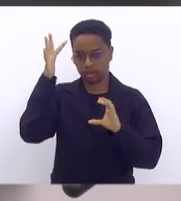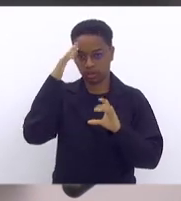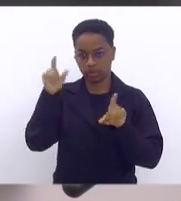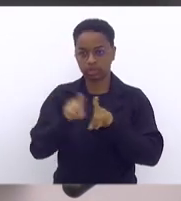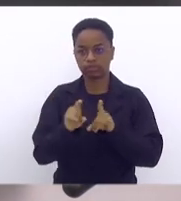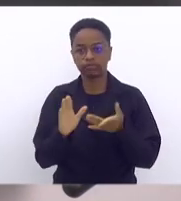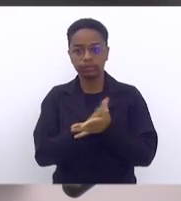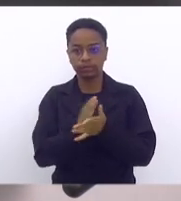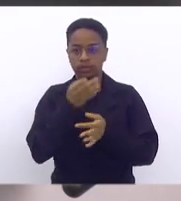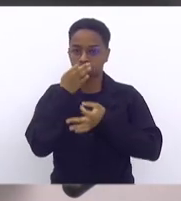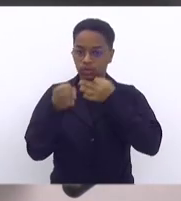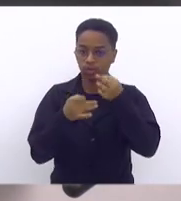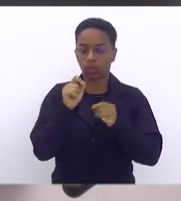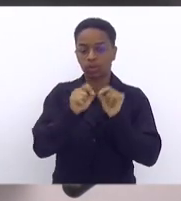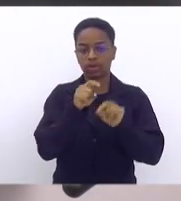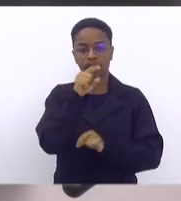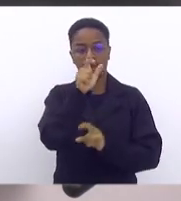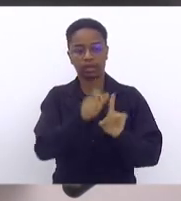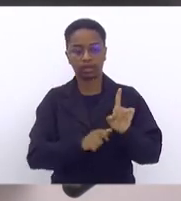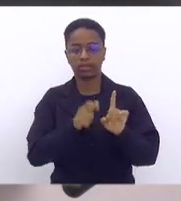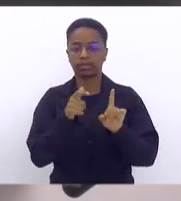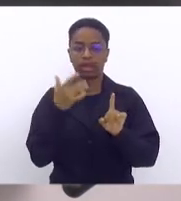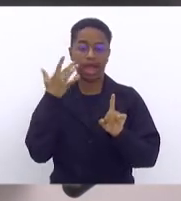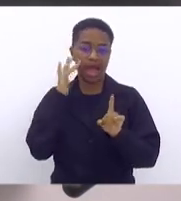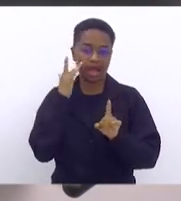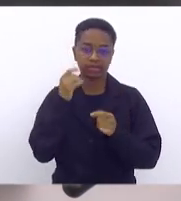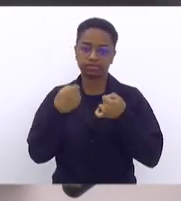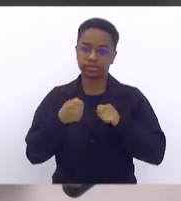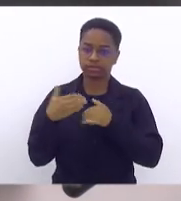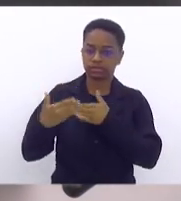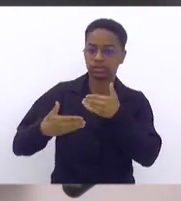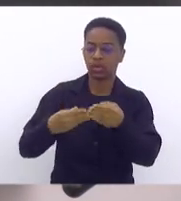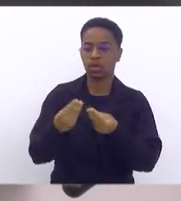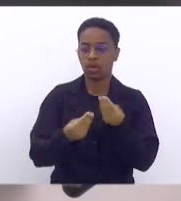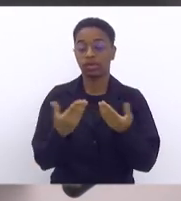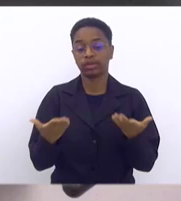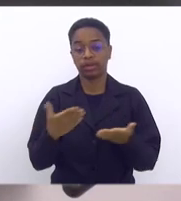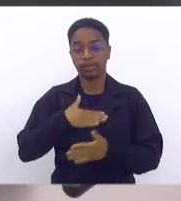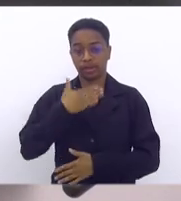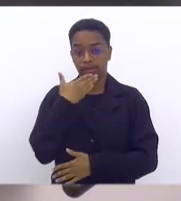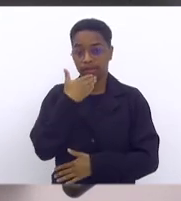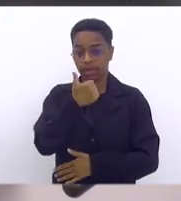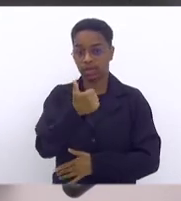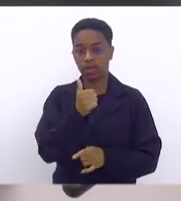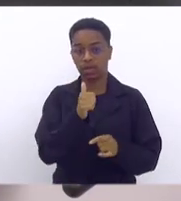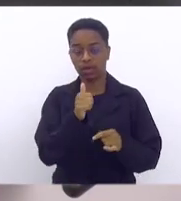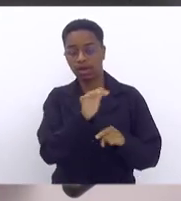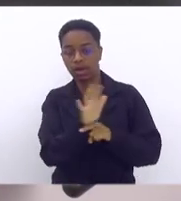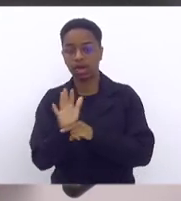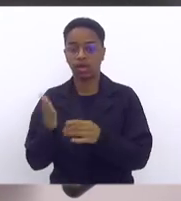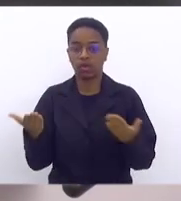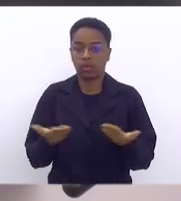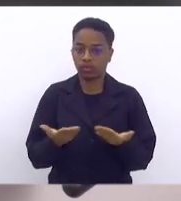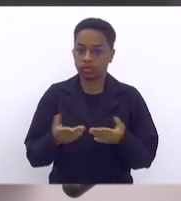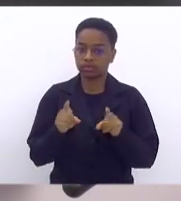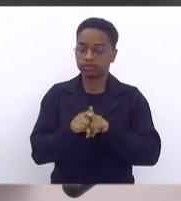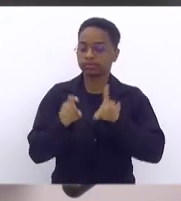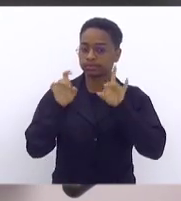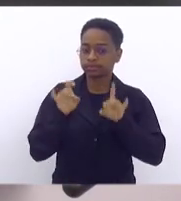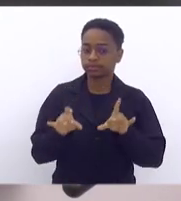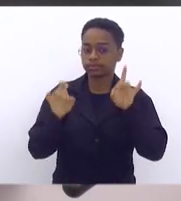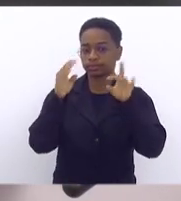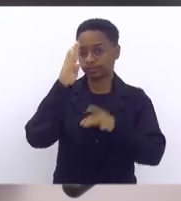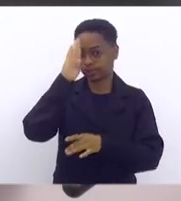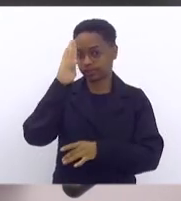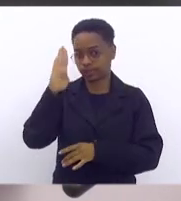sugestões do que ele entende que deve ser o procedimento. Então, eu penso que a melhor contribuição que eu tenho para trazer aqui hoje, né, especialmente por